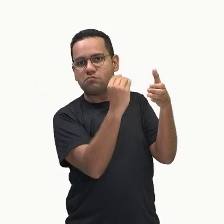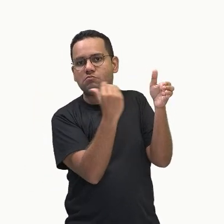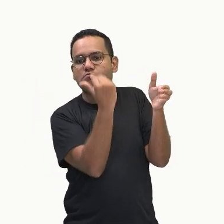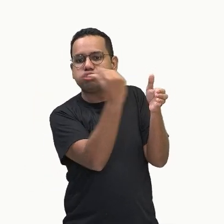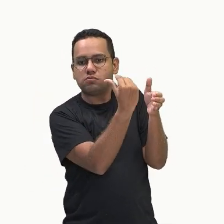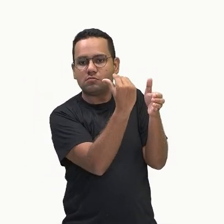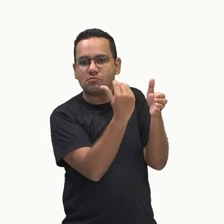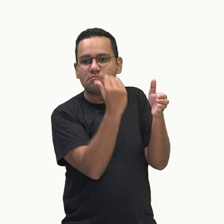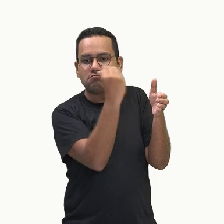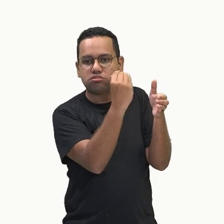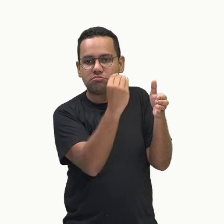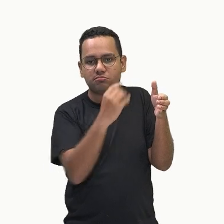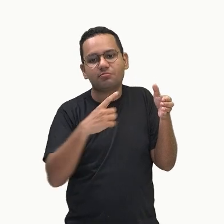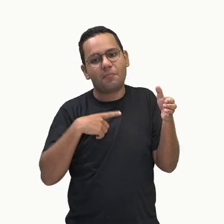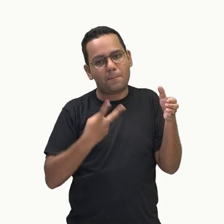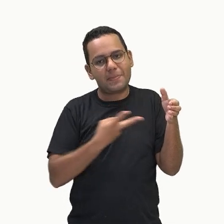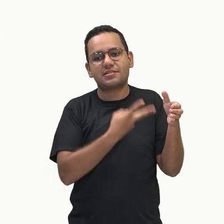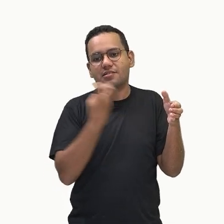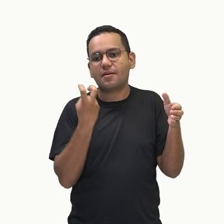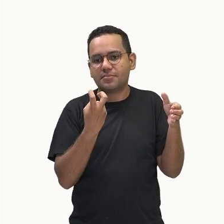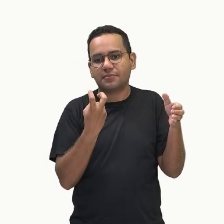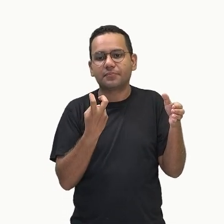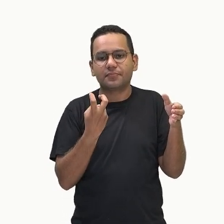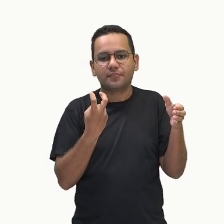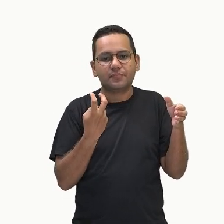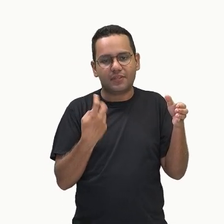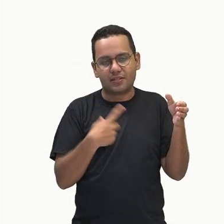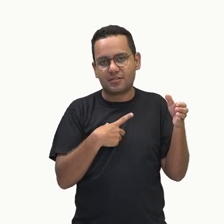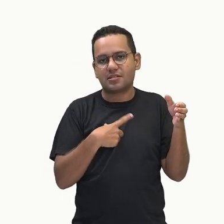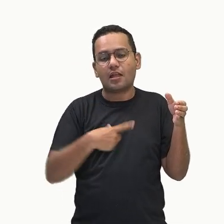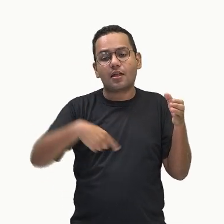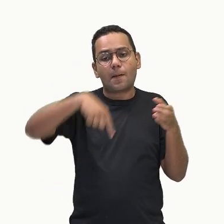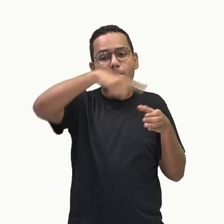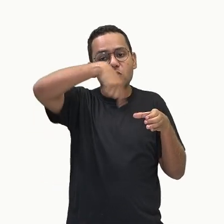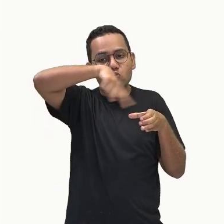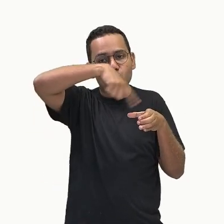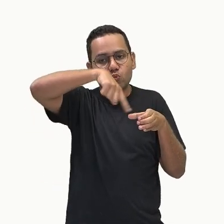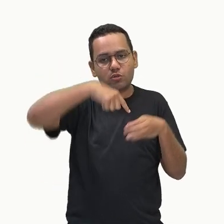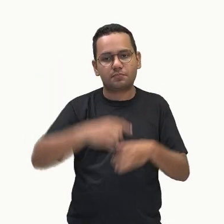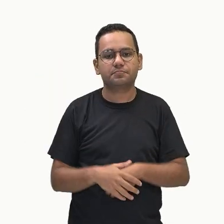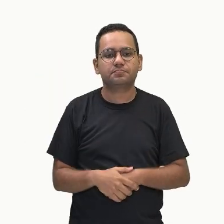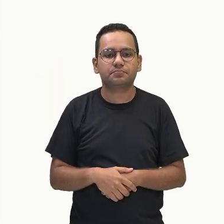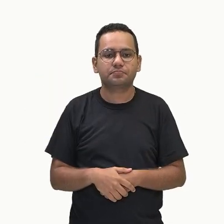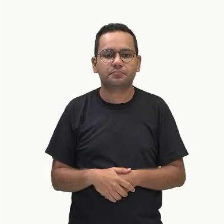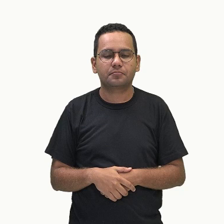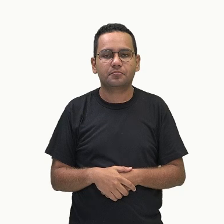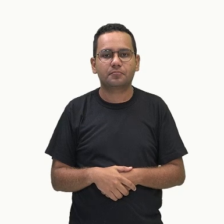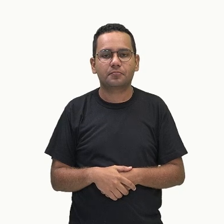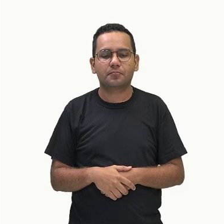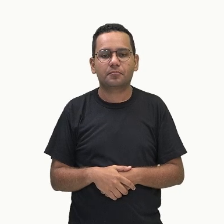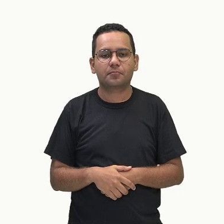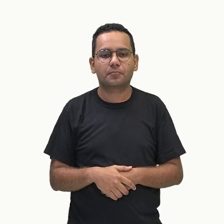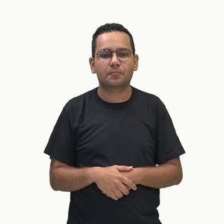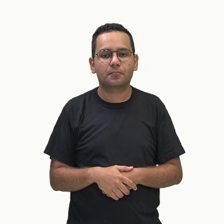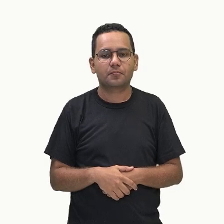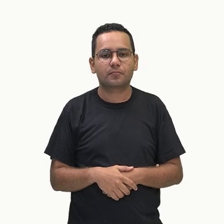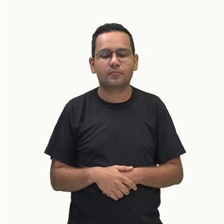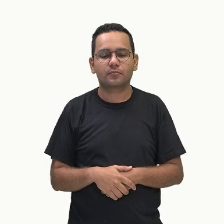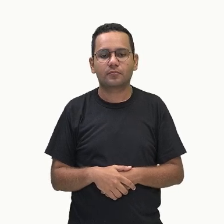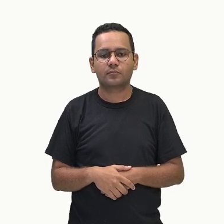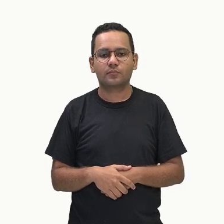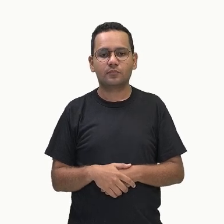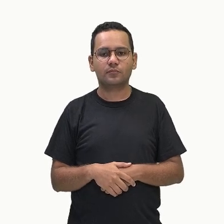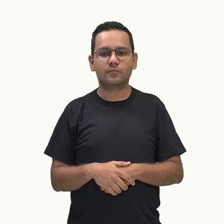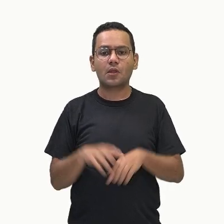mais de um composto dentro dela, que está misturado, mas que preservaram